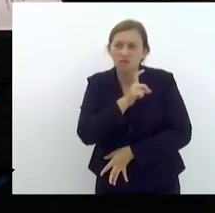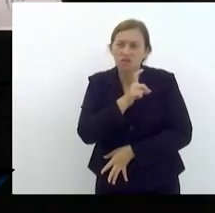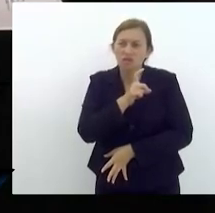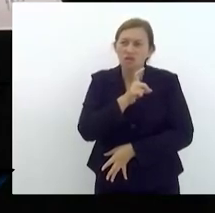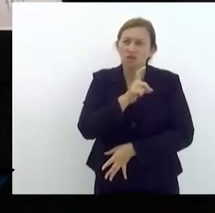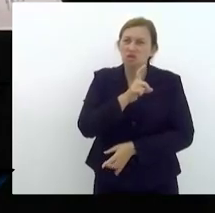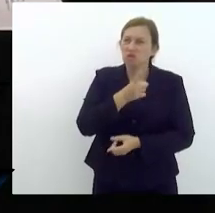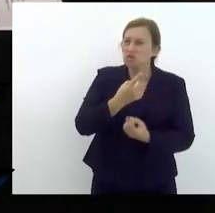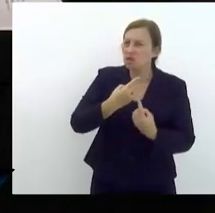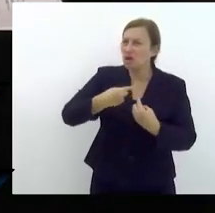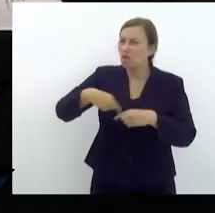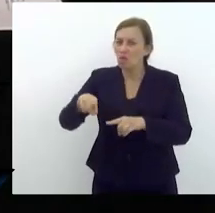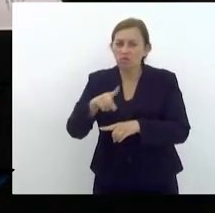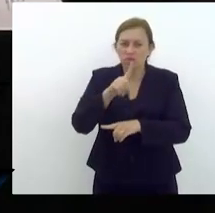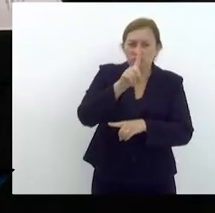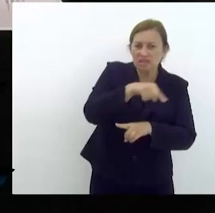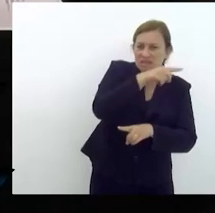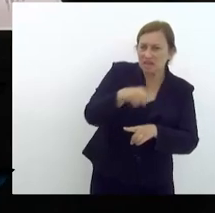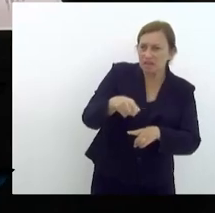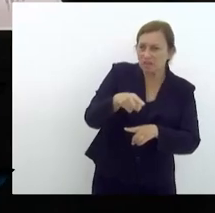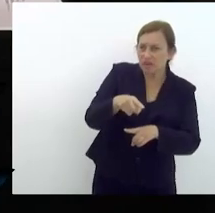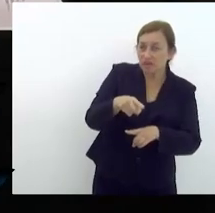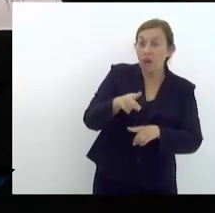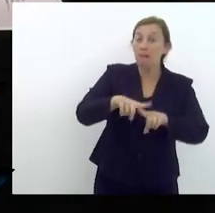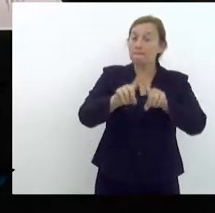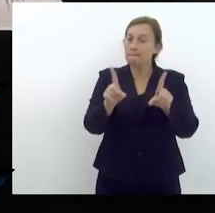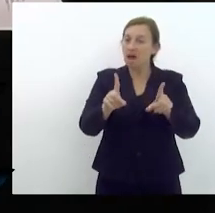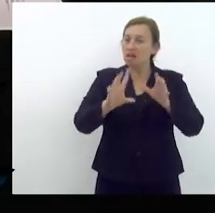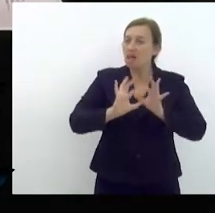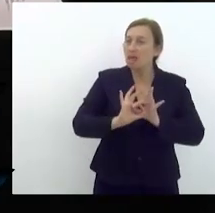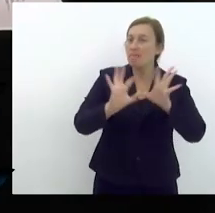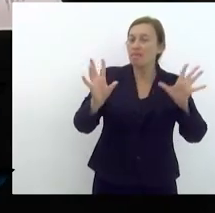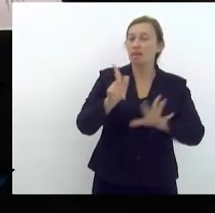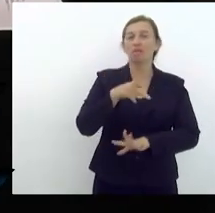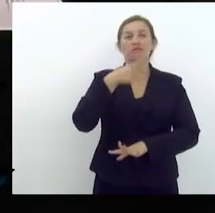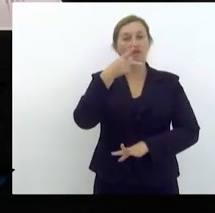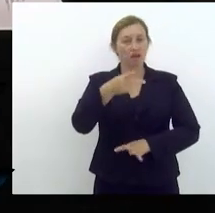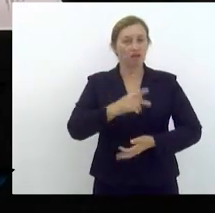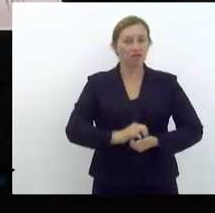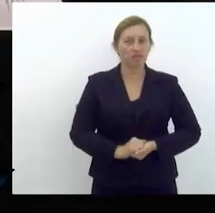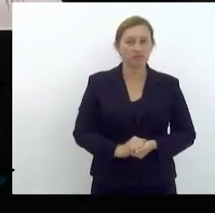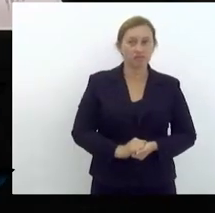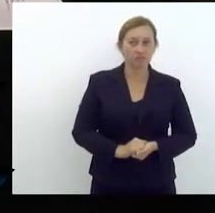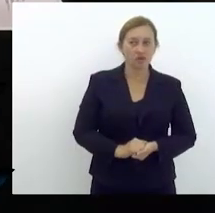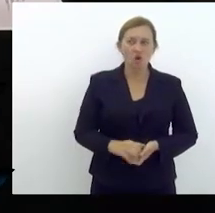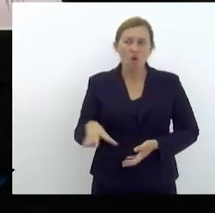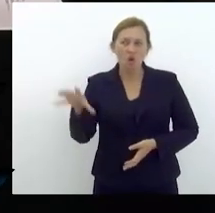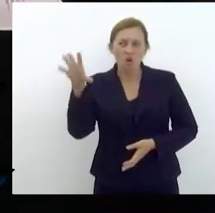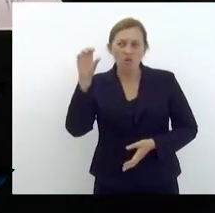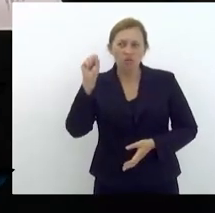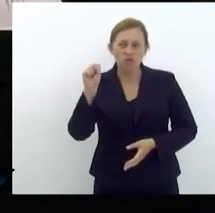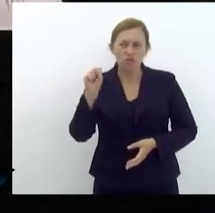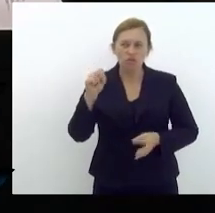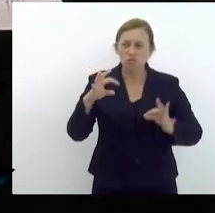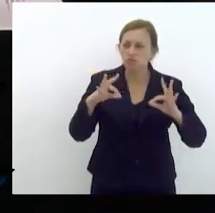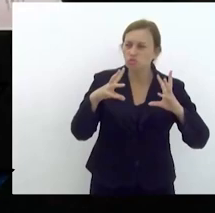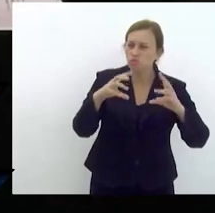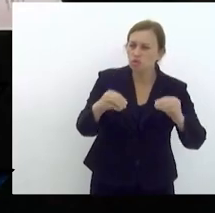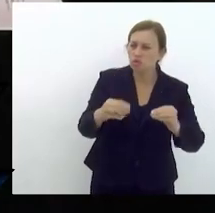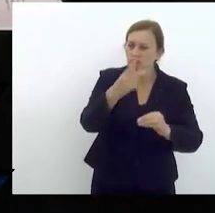censura mas com liberdade de expressão ouvindo todos os lados